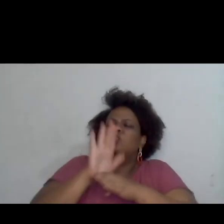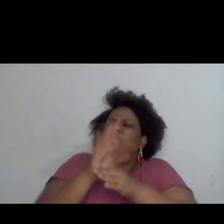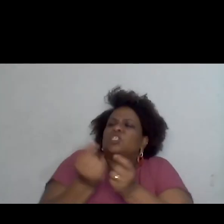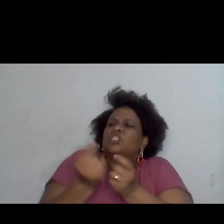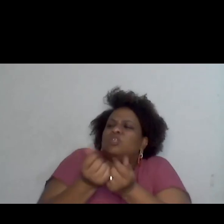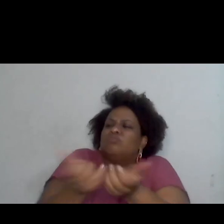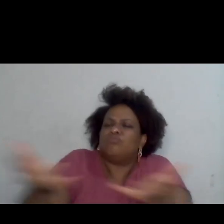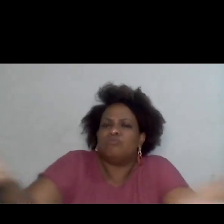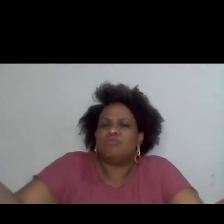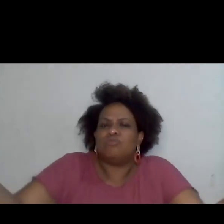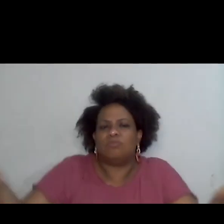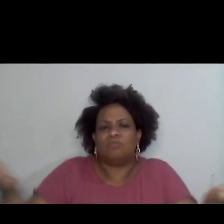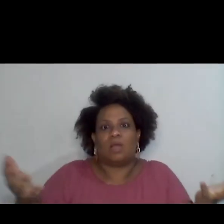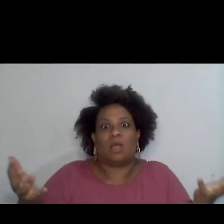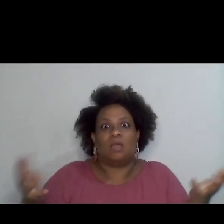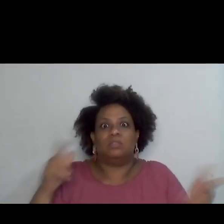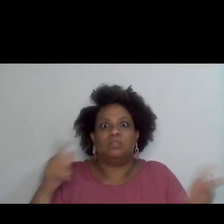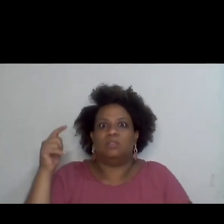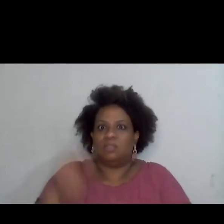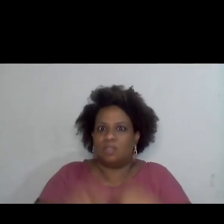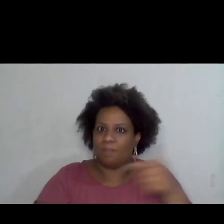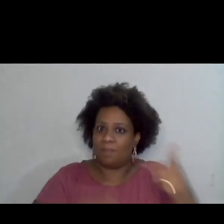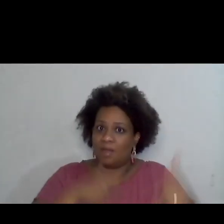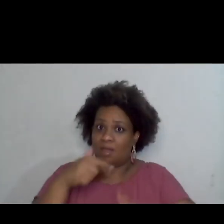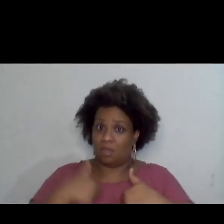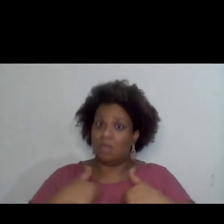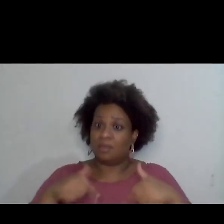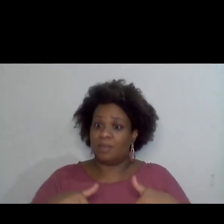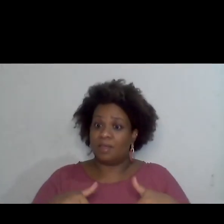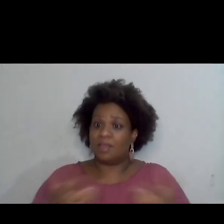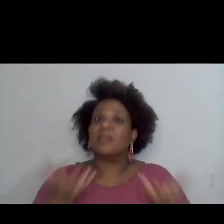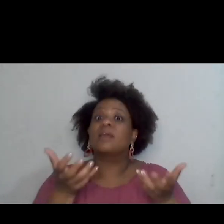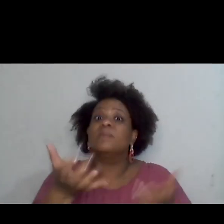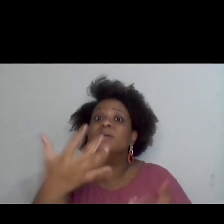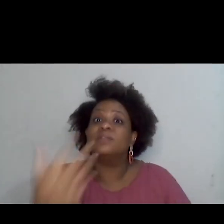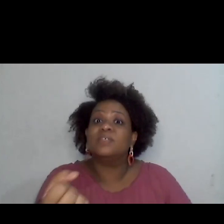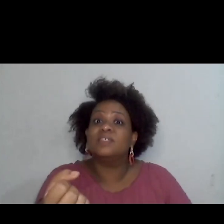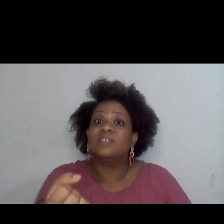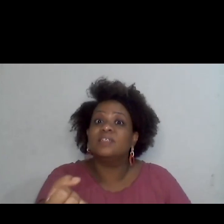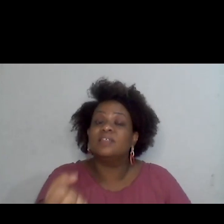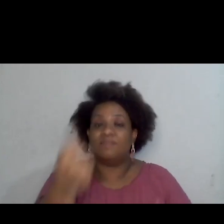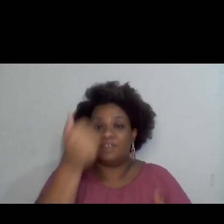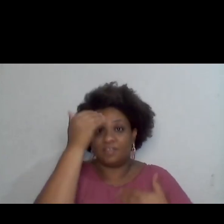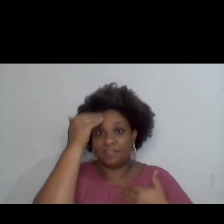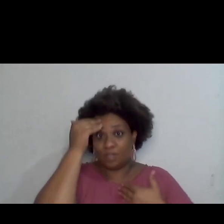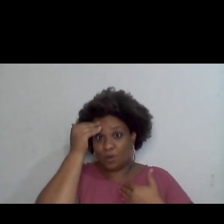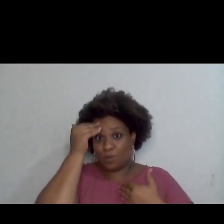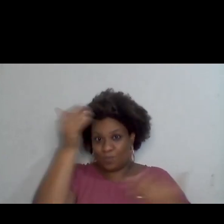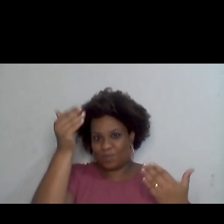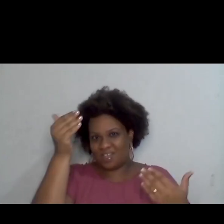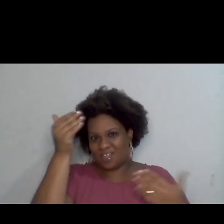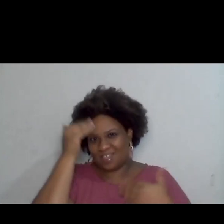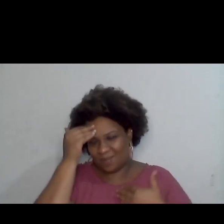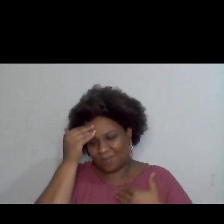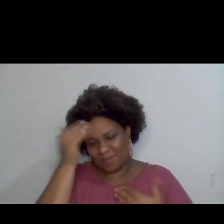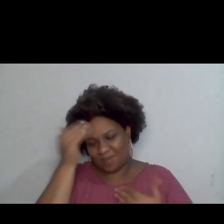isso é muito trabalho, mas a gente está aqui para isso, a gente aceitou a gestão por isso. Então, muito obrigada. Em